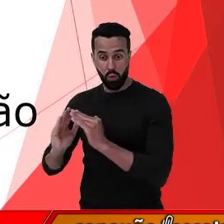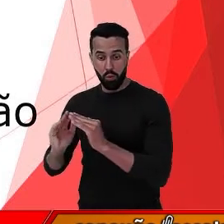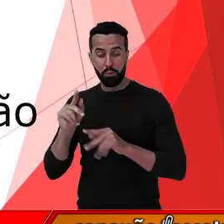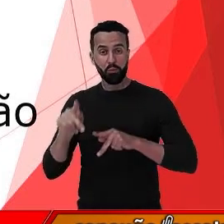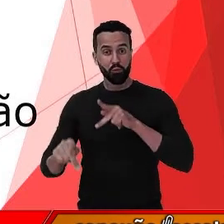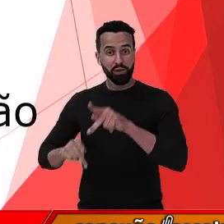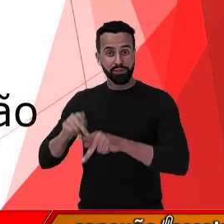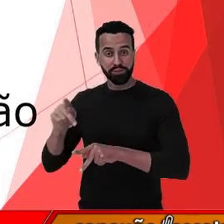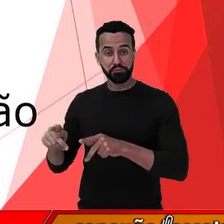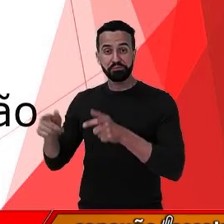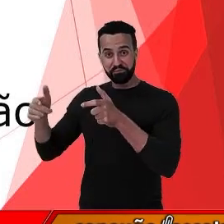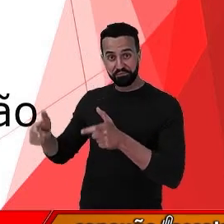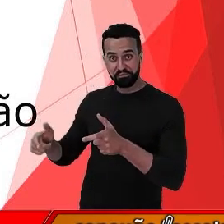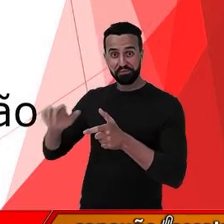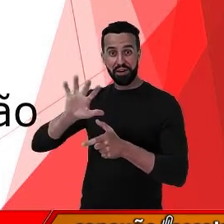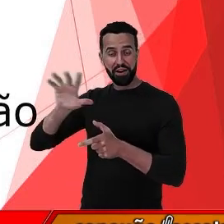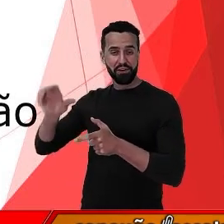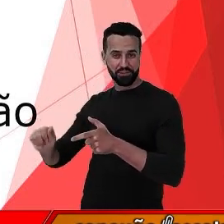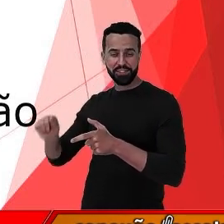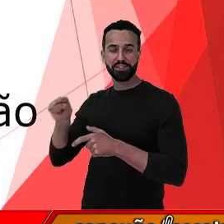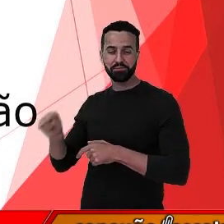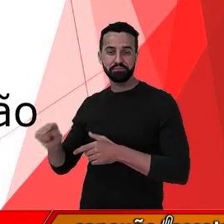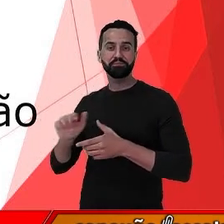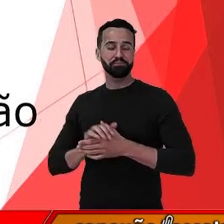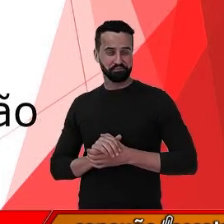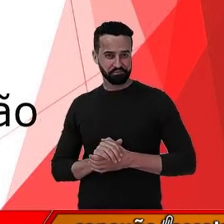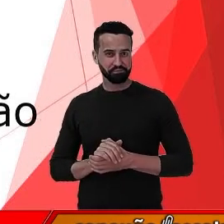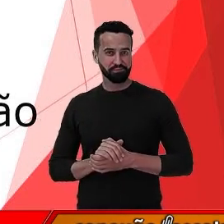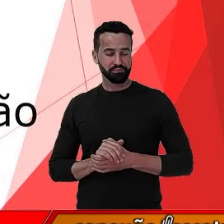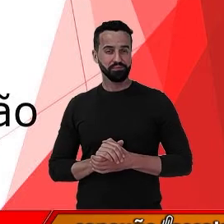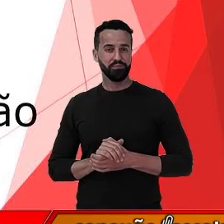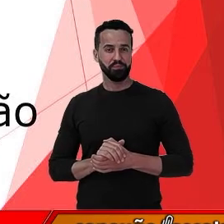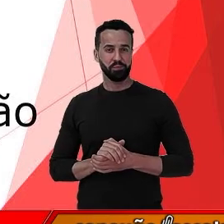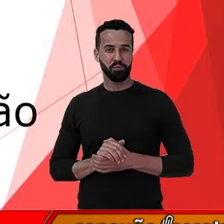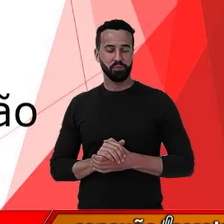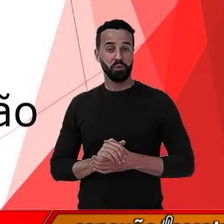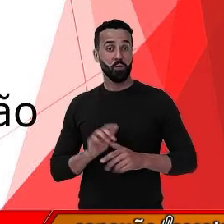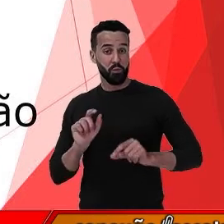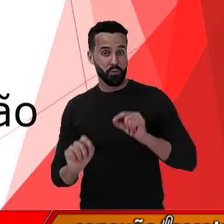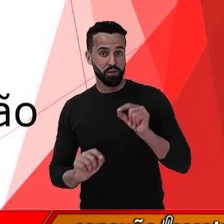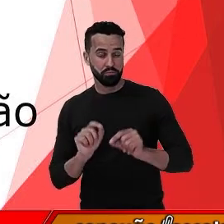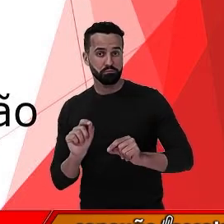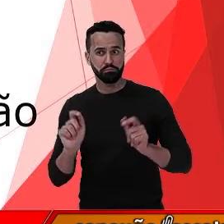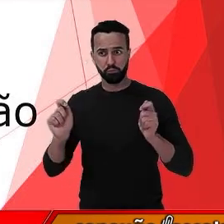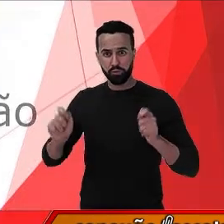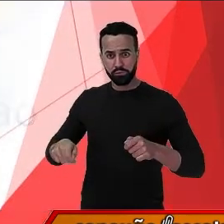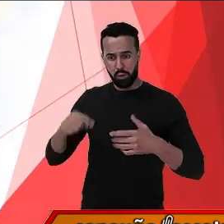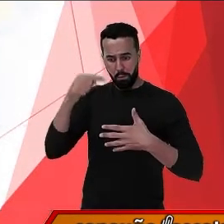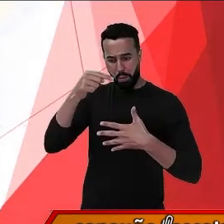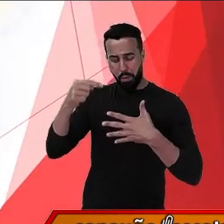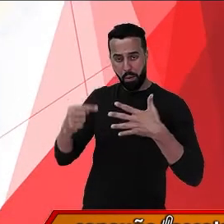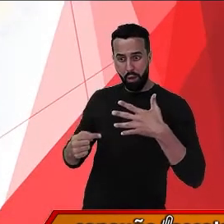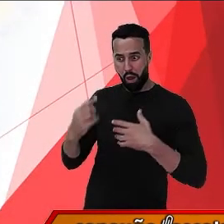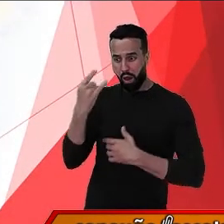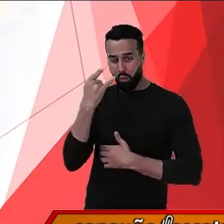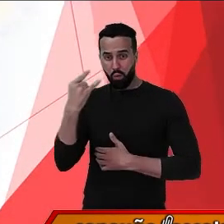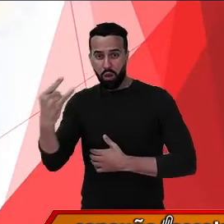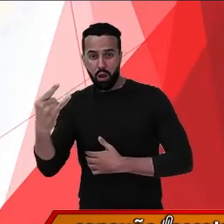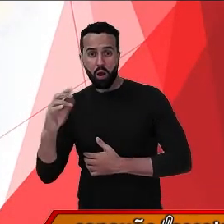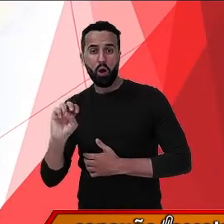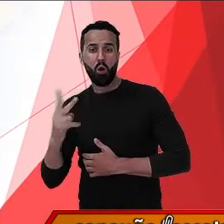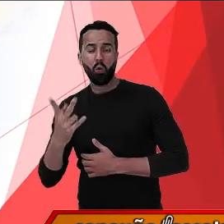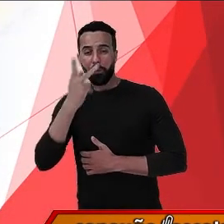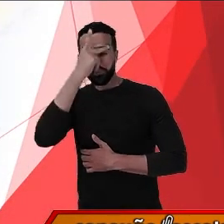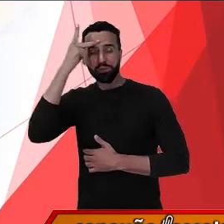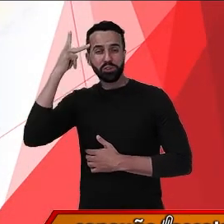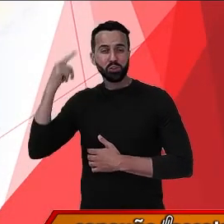continente africano. Por um motivo muito simples, esses fatores, eles podem atrair ou expulsar as pessoas.